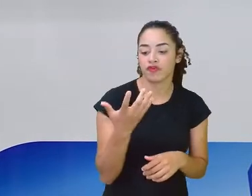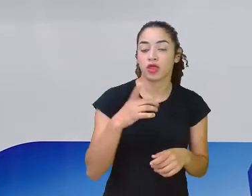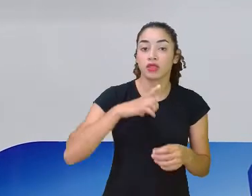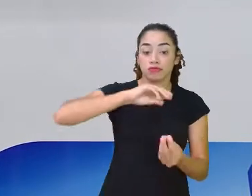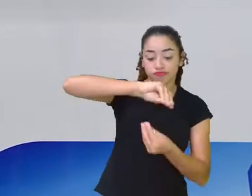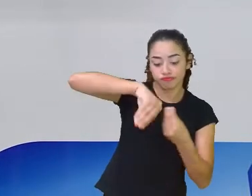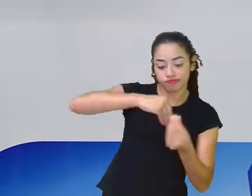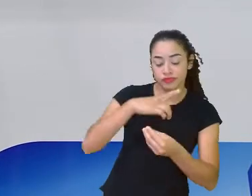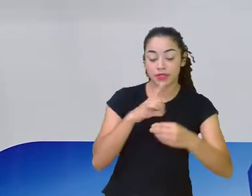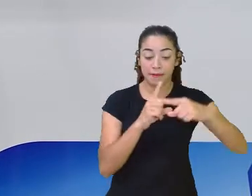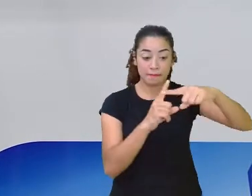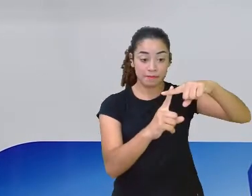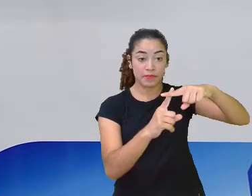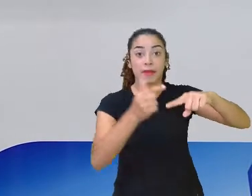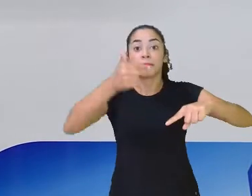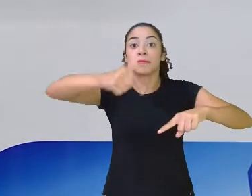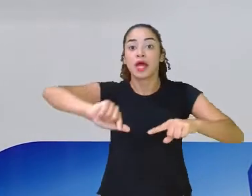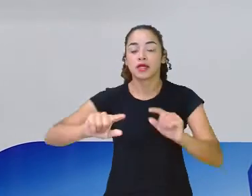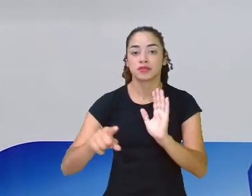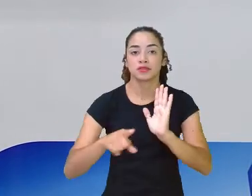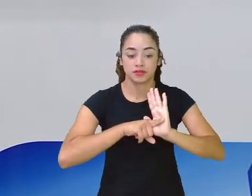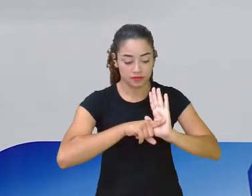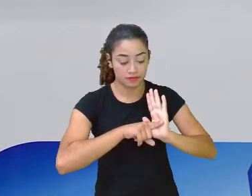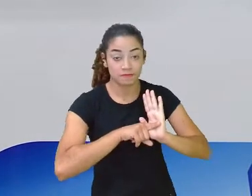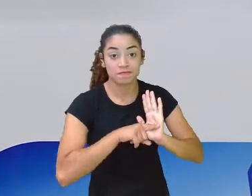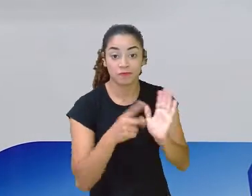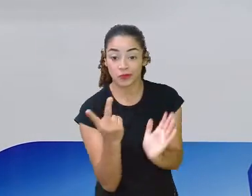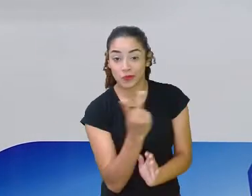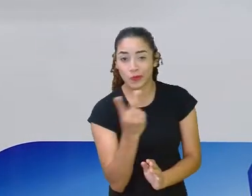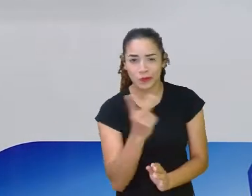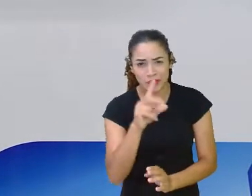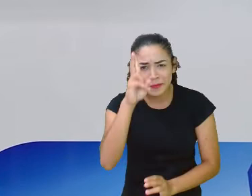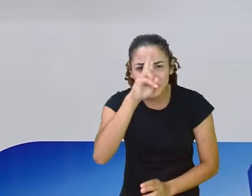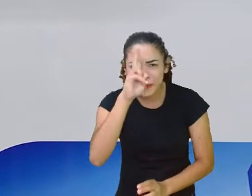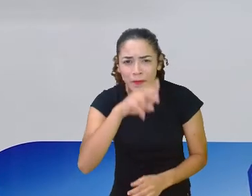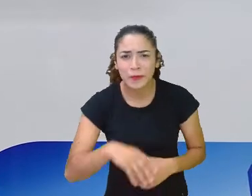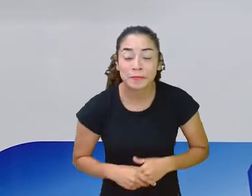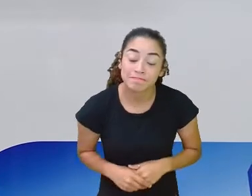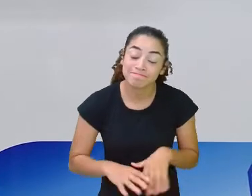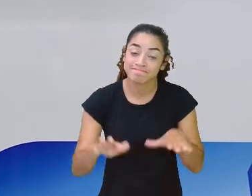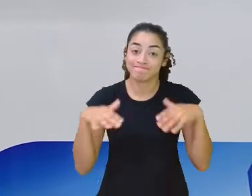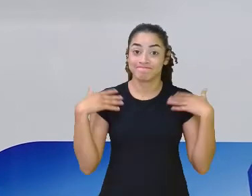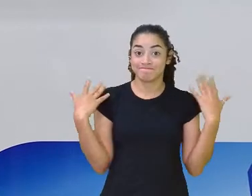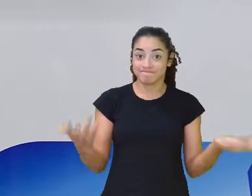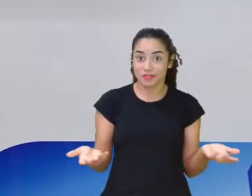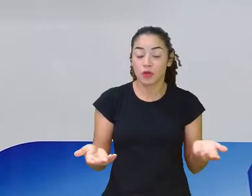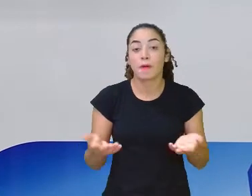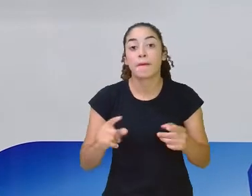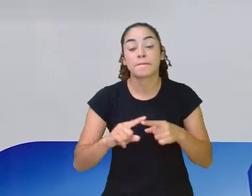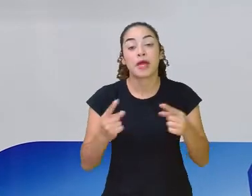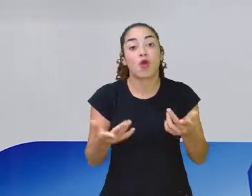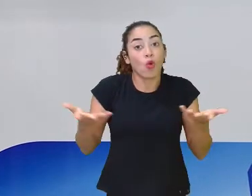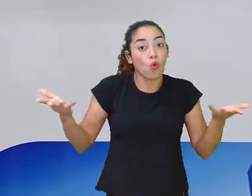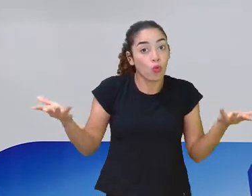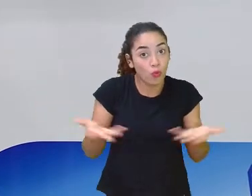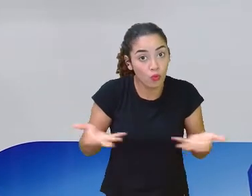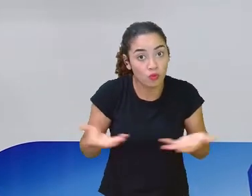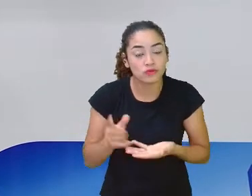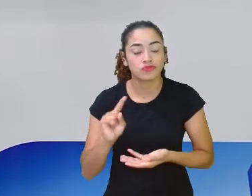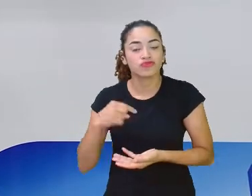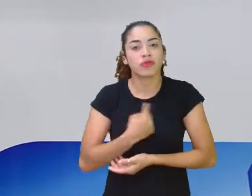envolvendo a adição e a subtração. Estão lembrados? Então, só que na aula de hoje a gente